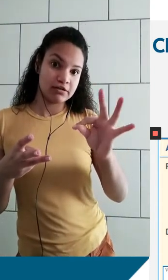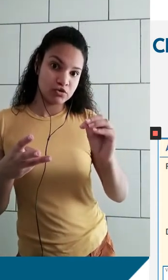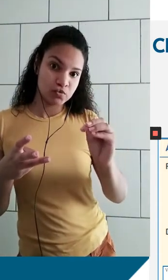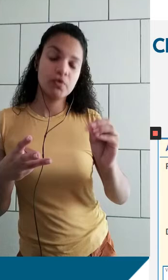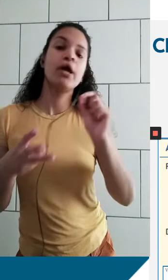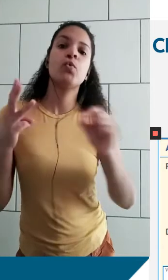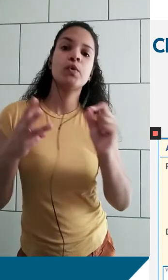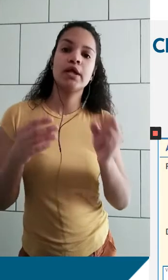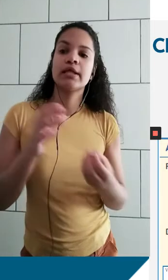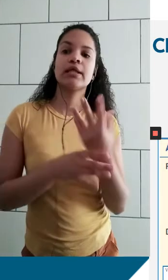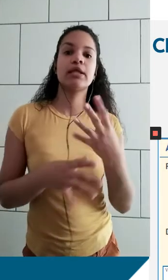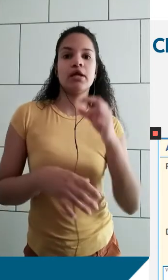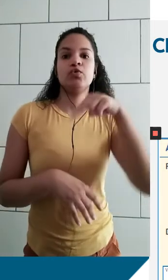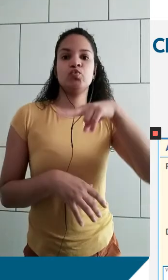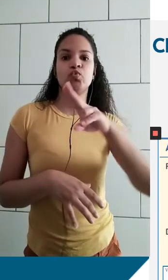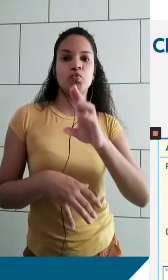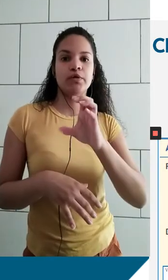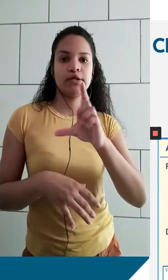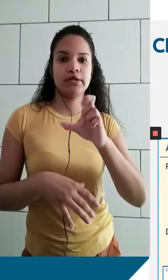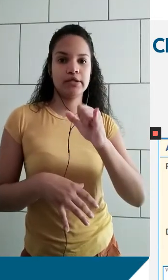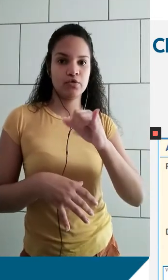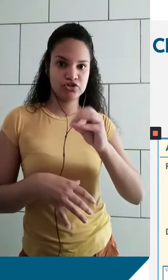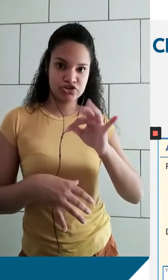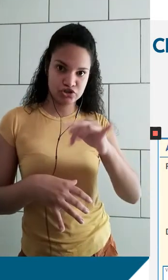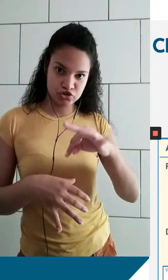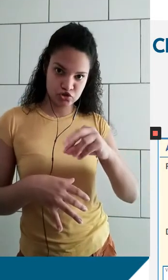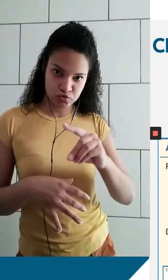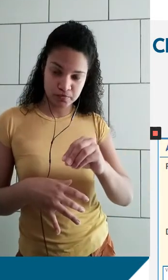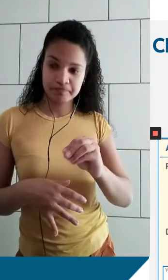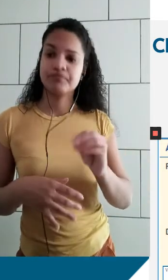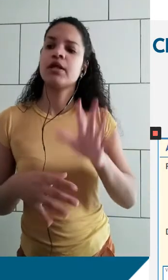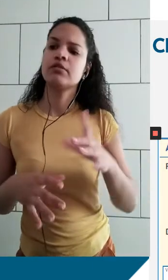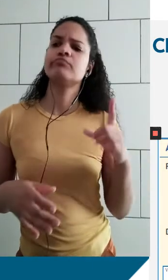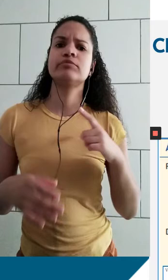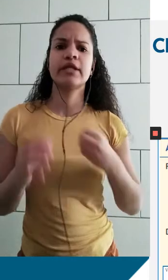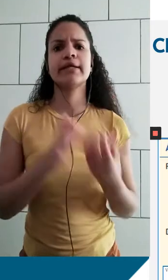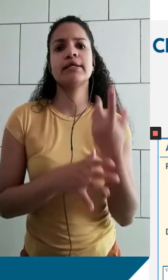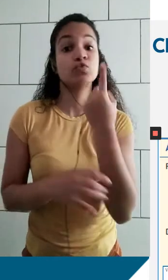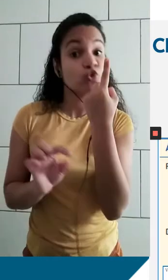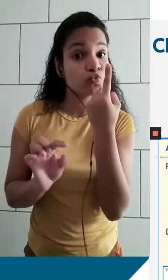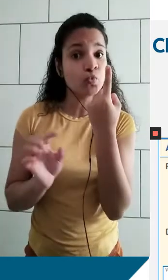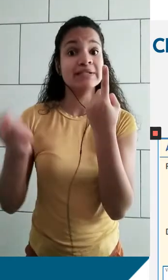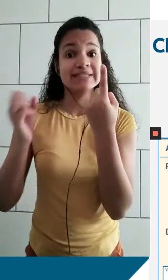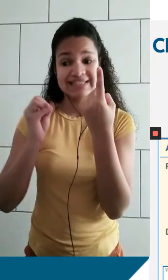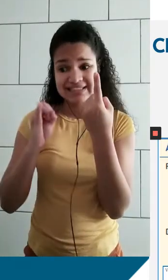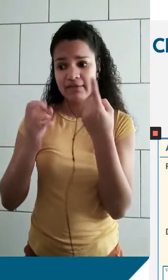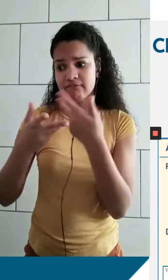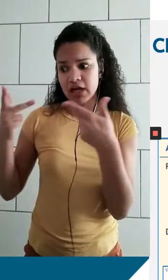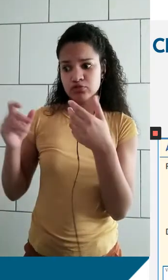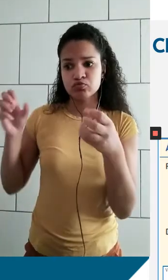Esses nucleotídeos, aqui temos a composição de um nucleotídeo. Então, vários nucleotídeos, quando eles